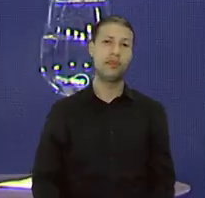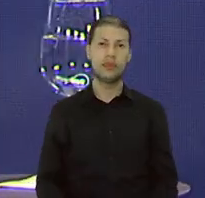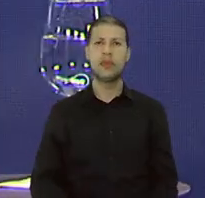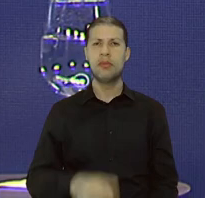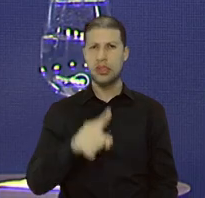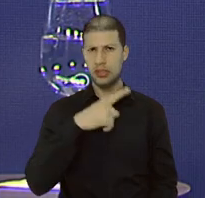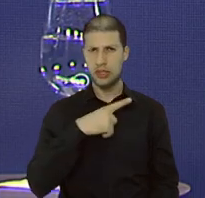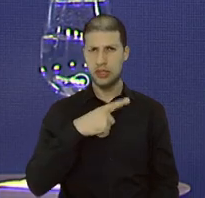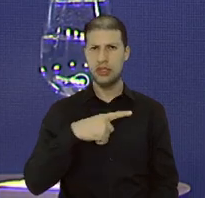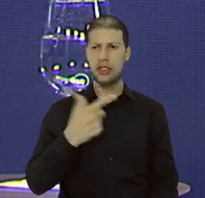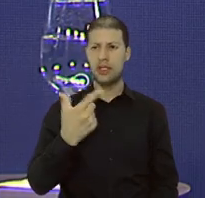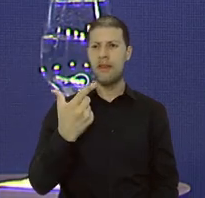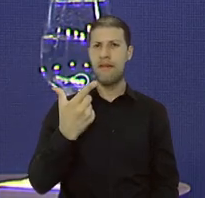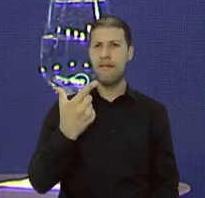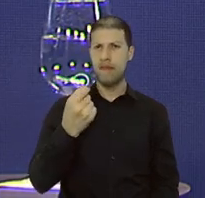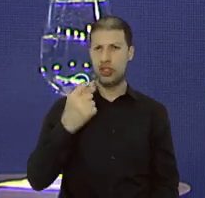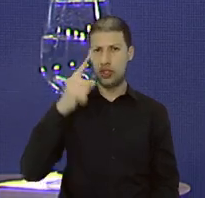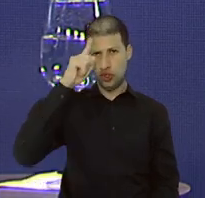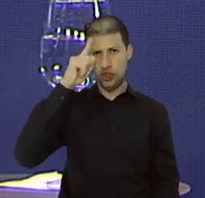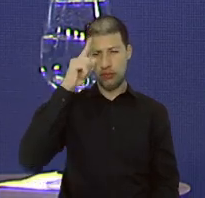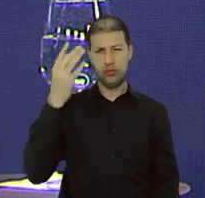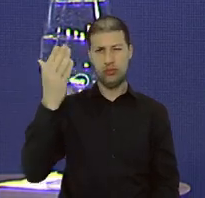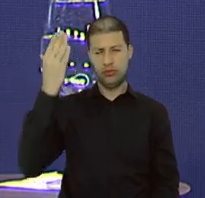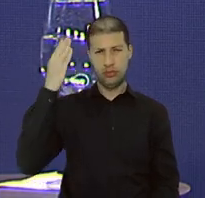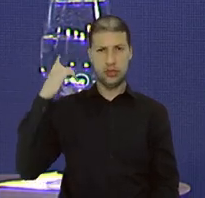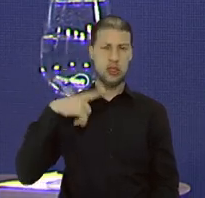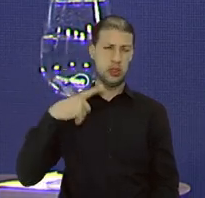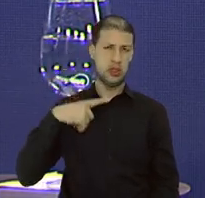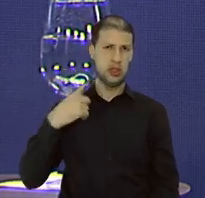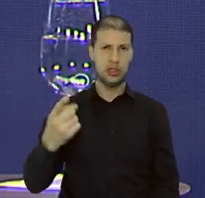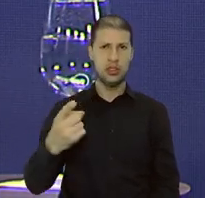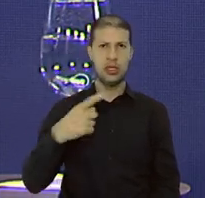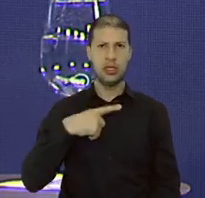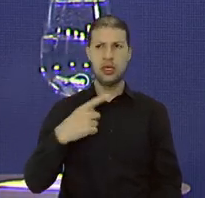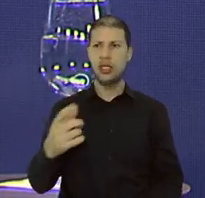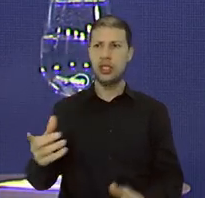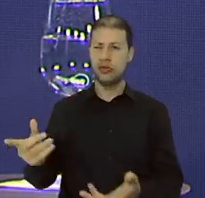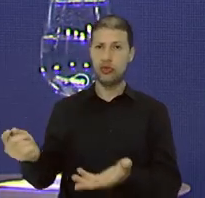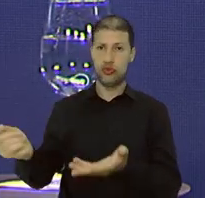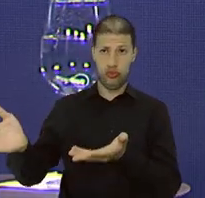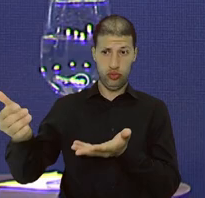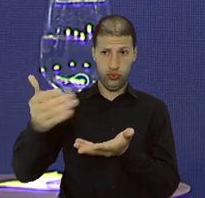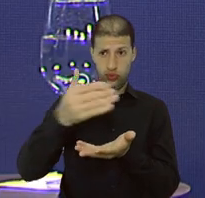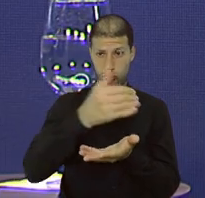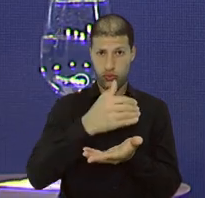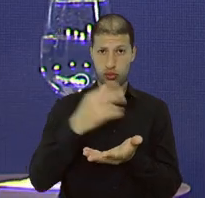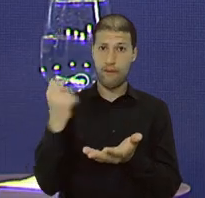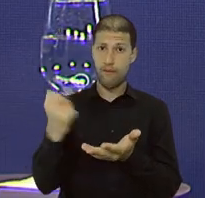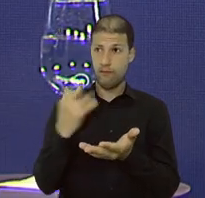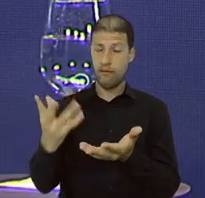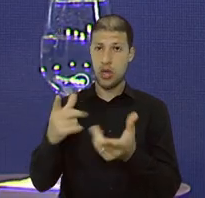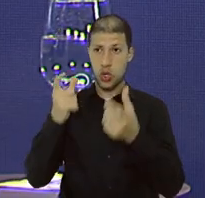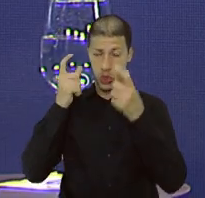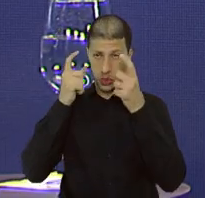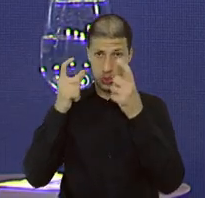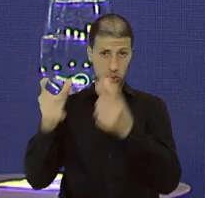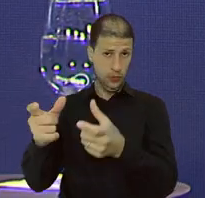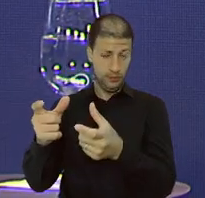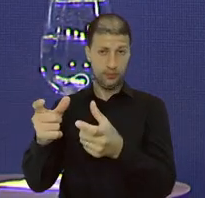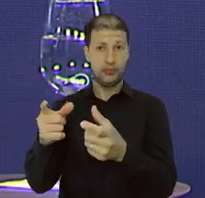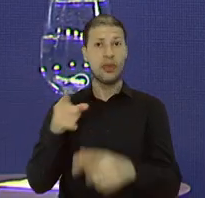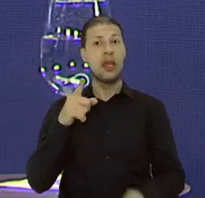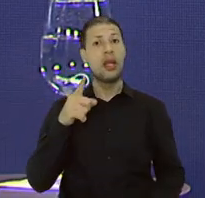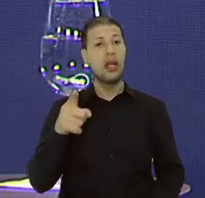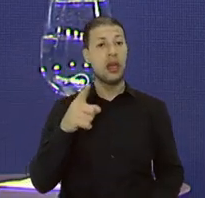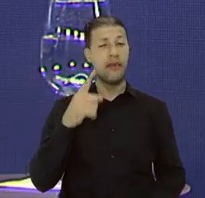dias anteriores né que estão passando por isso porque eles captaram em velhos muito atrativos aí ele se